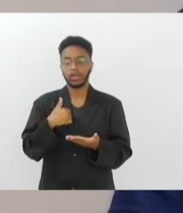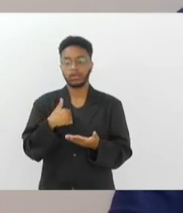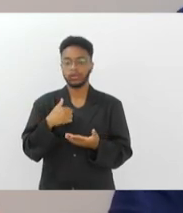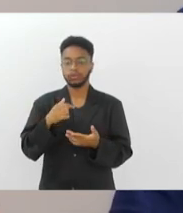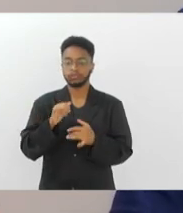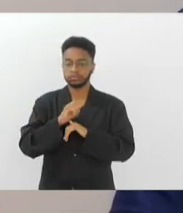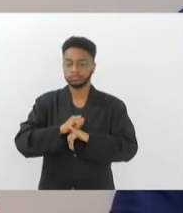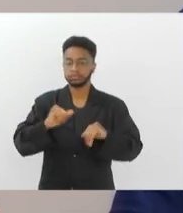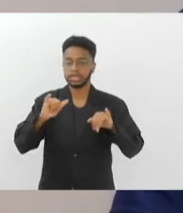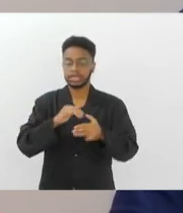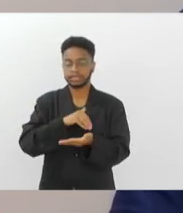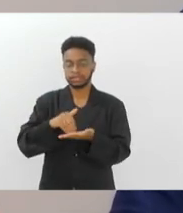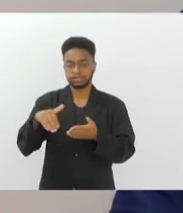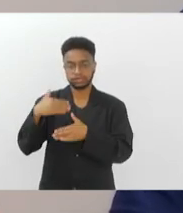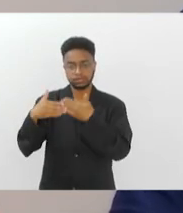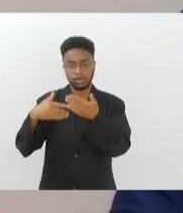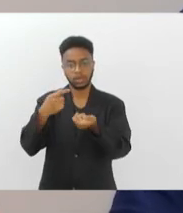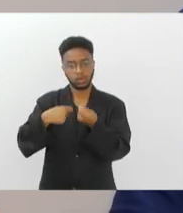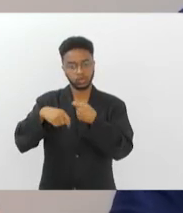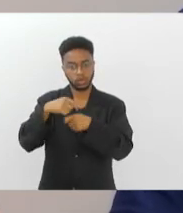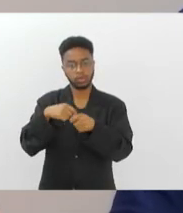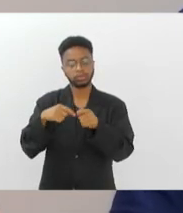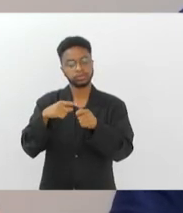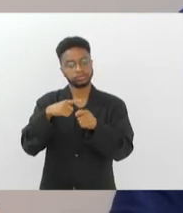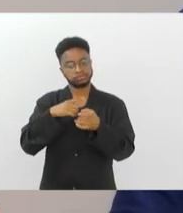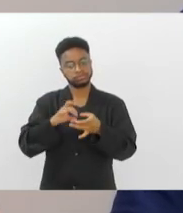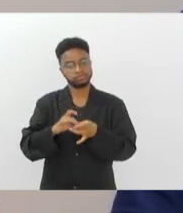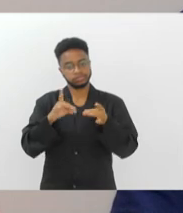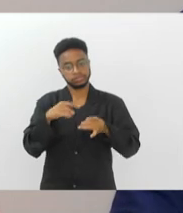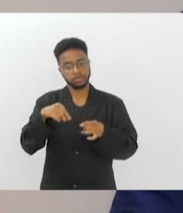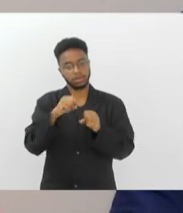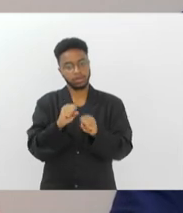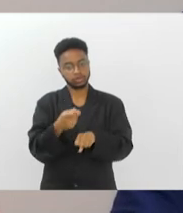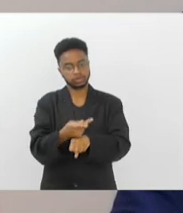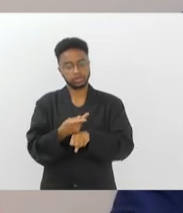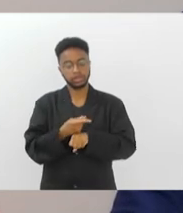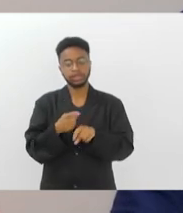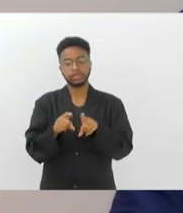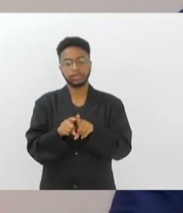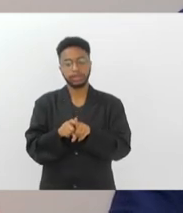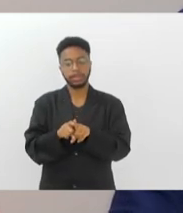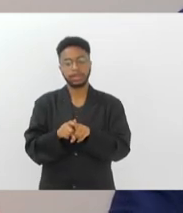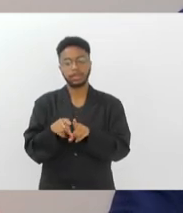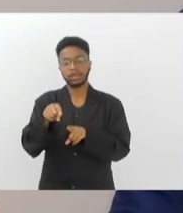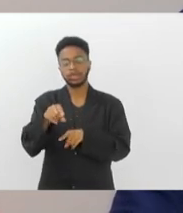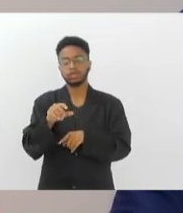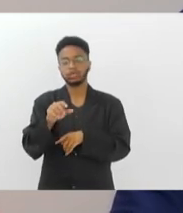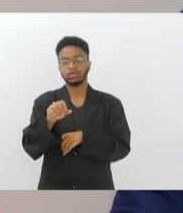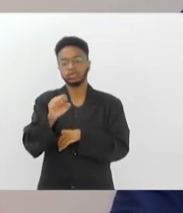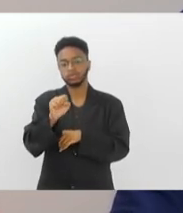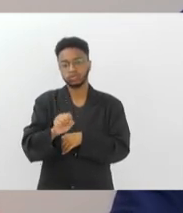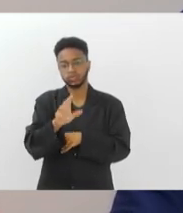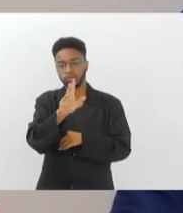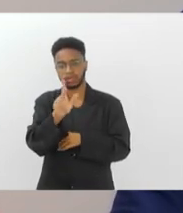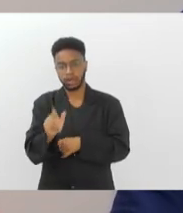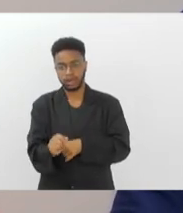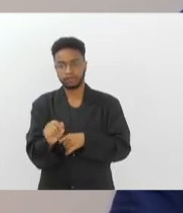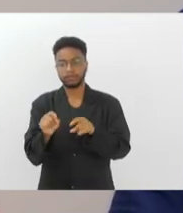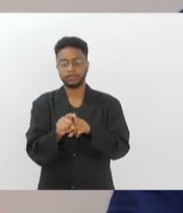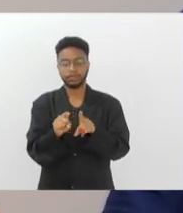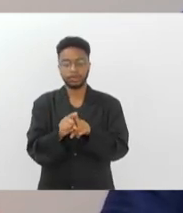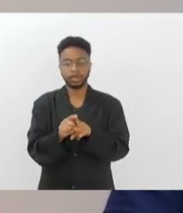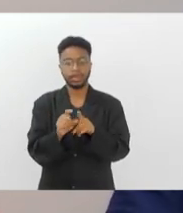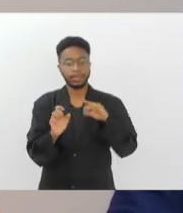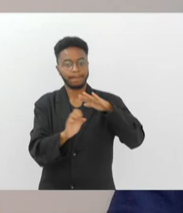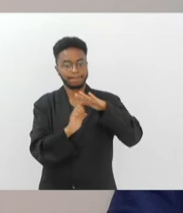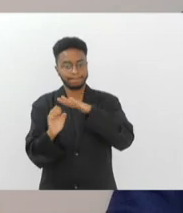à disposição, tanto dos representantes do continente sul-americano, especialmente de Angola, do nosso cônsul, dos empresários, e deixo também o